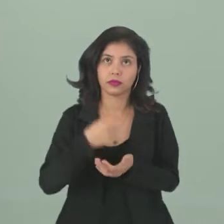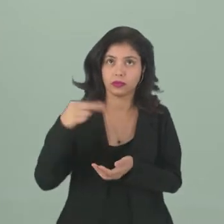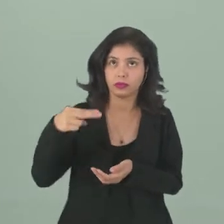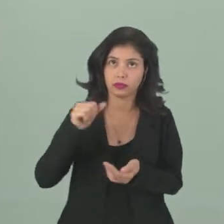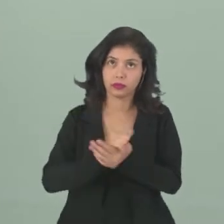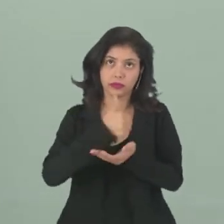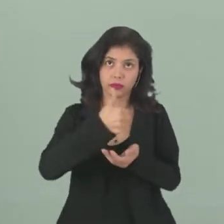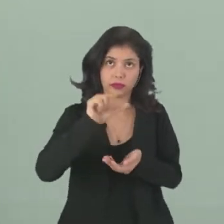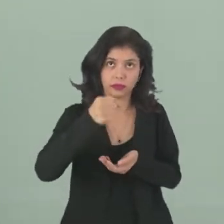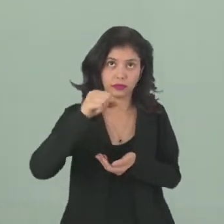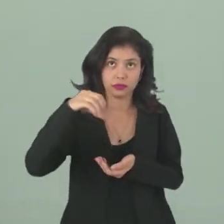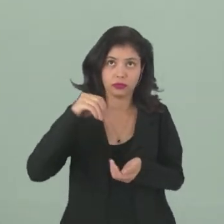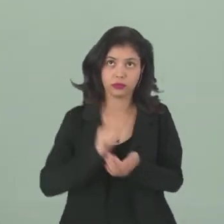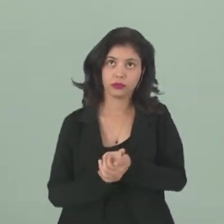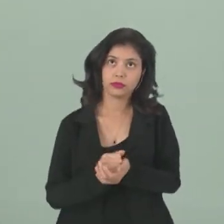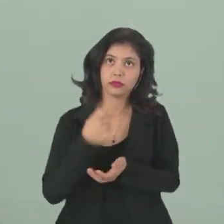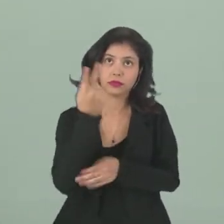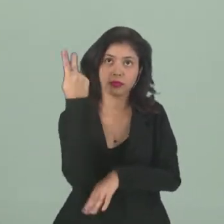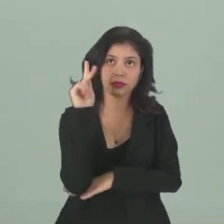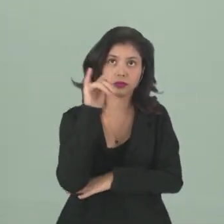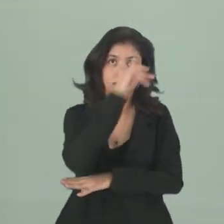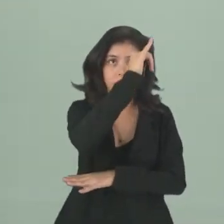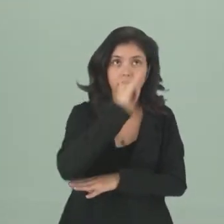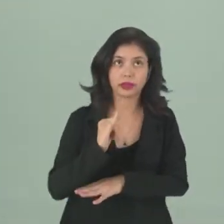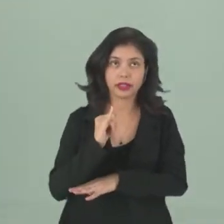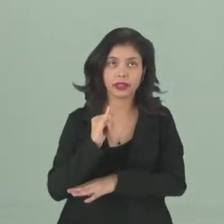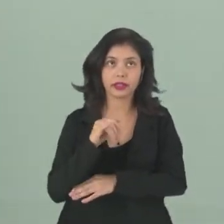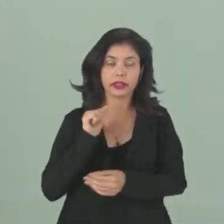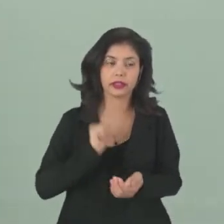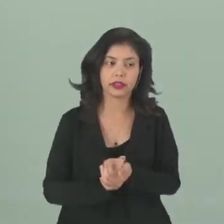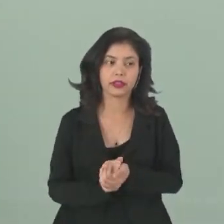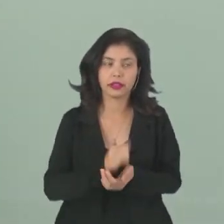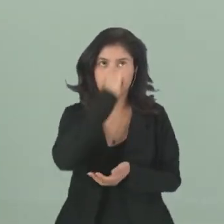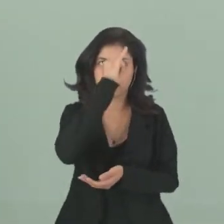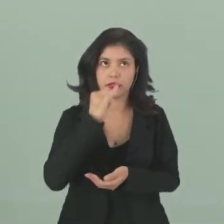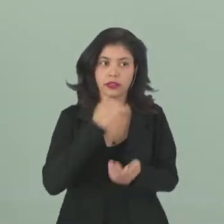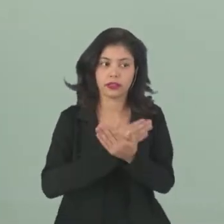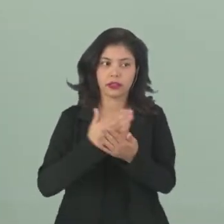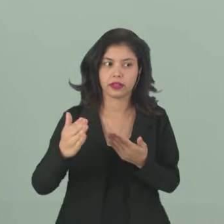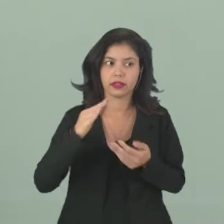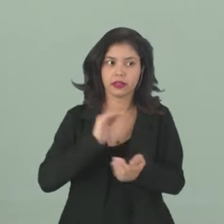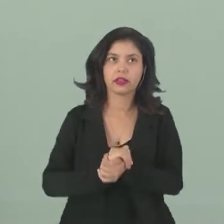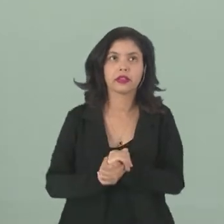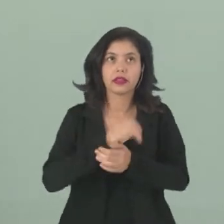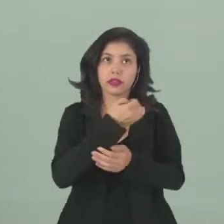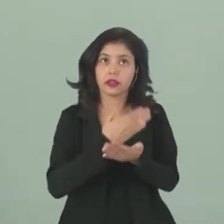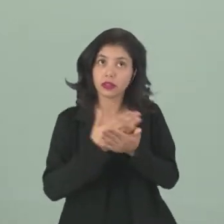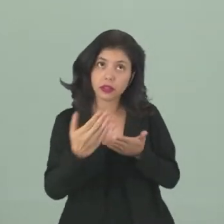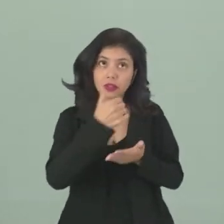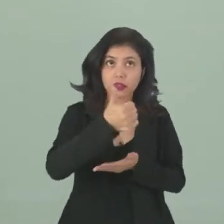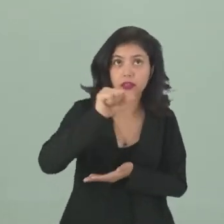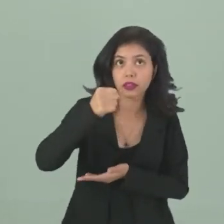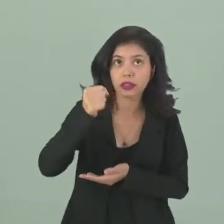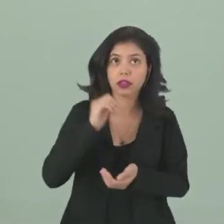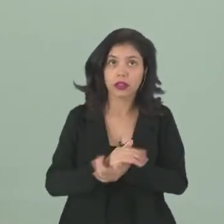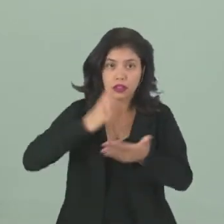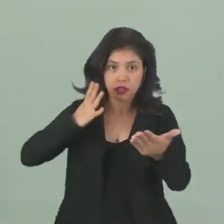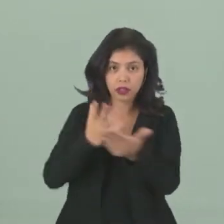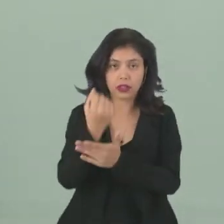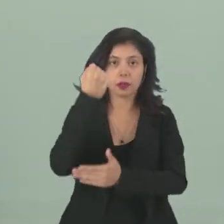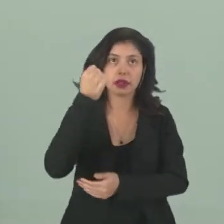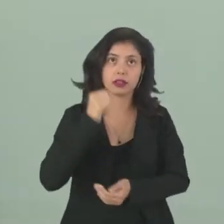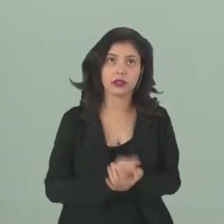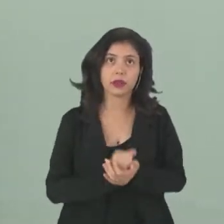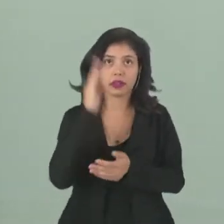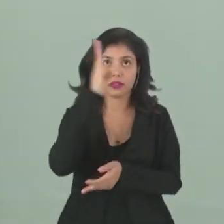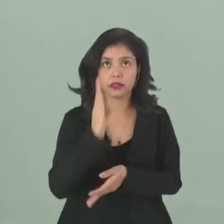encerrou o chamado período imperial, que foi iniciado em 1822 com a independência do Brasil. No